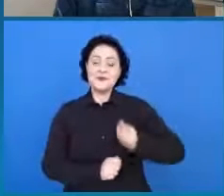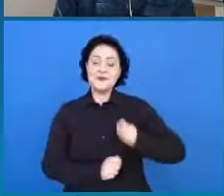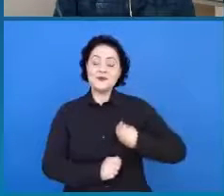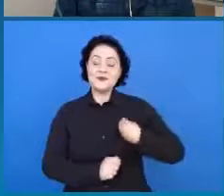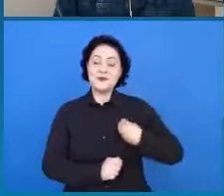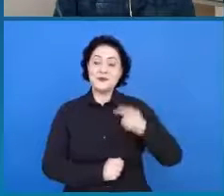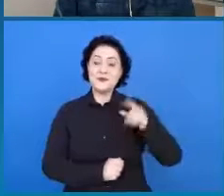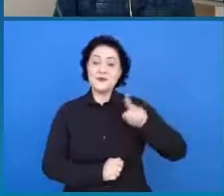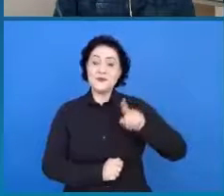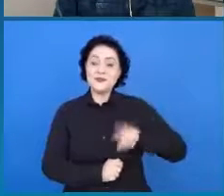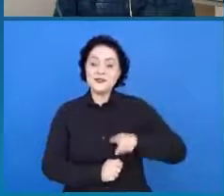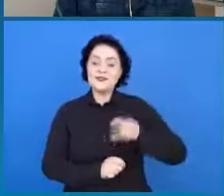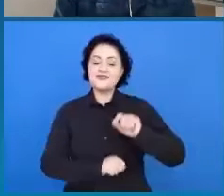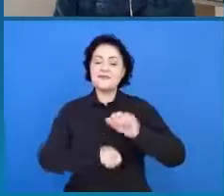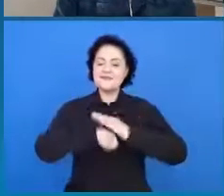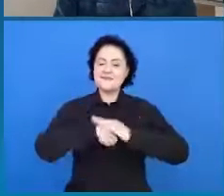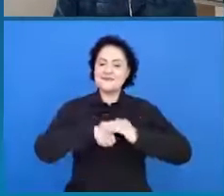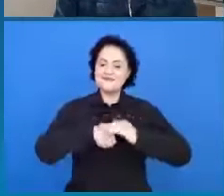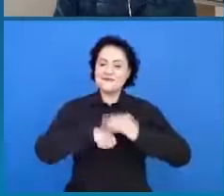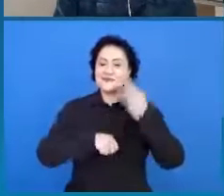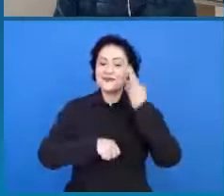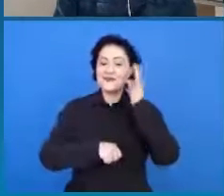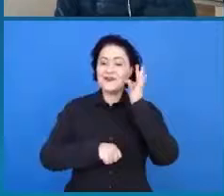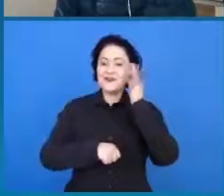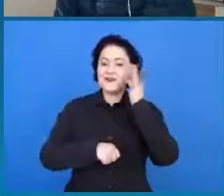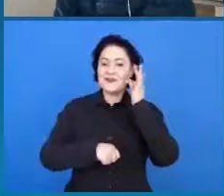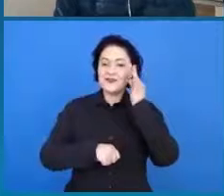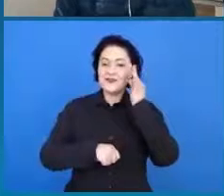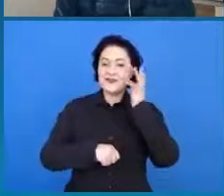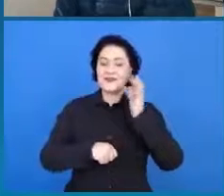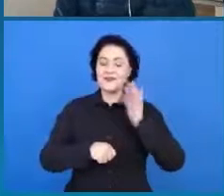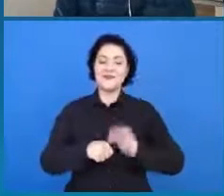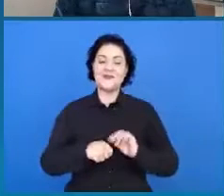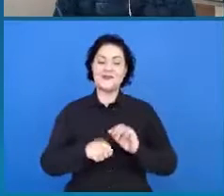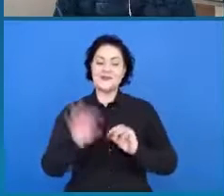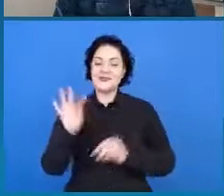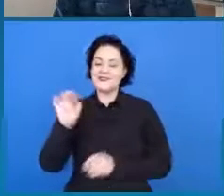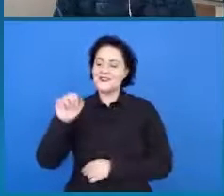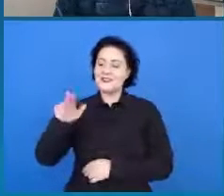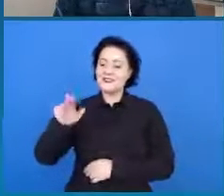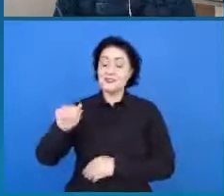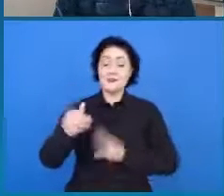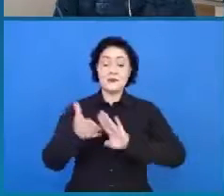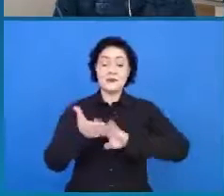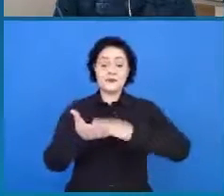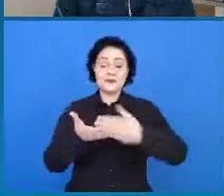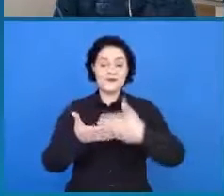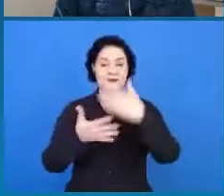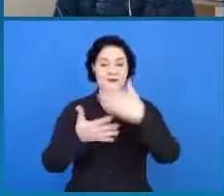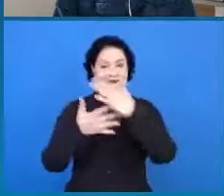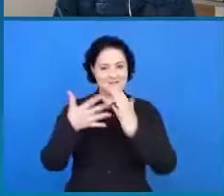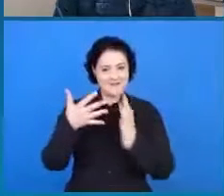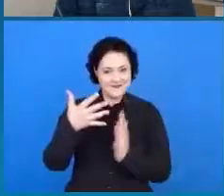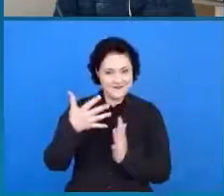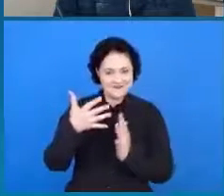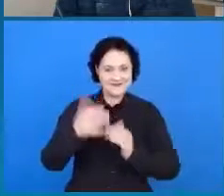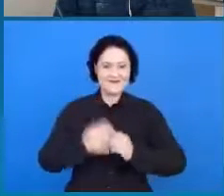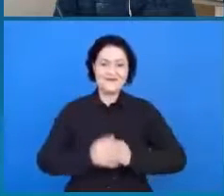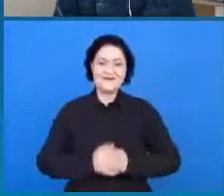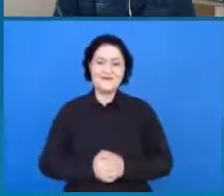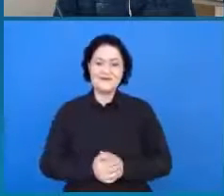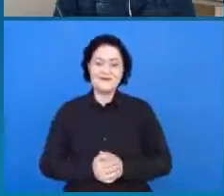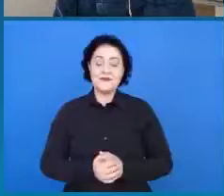também nossa querida Tânia Lisboa que é a intérprete de Libras